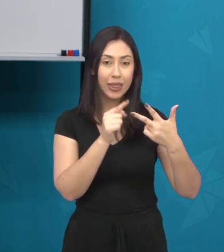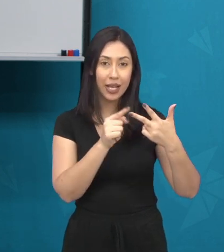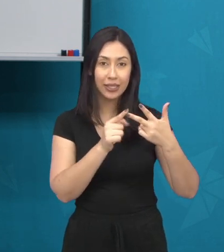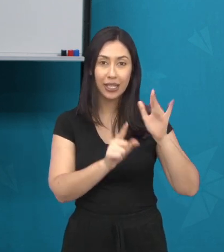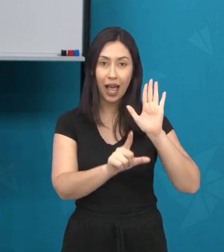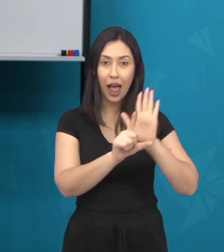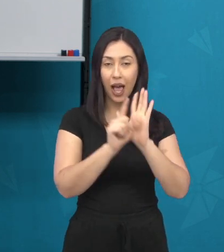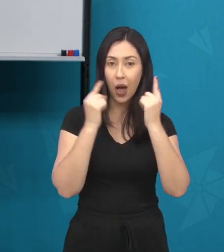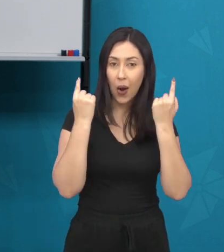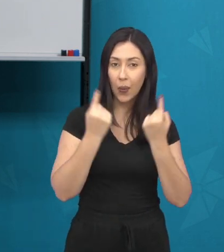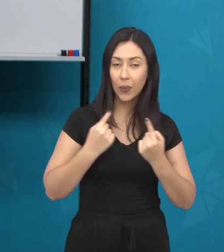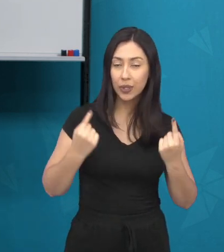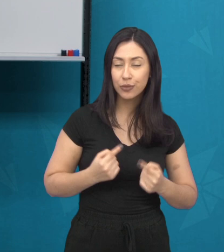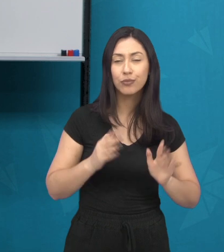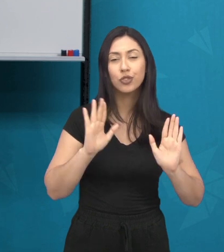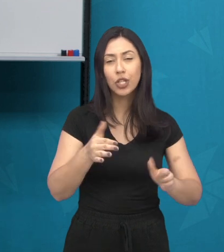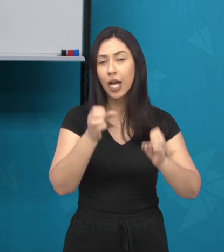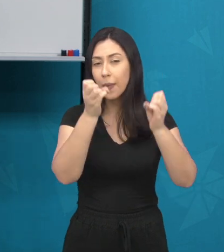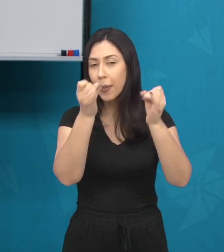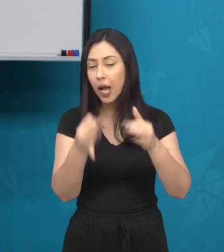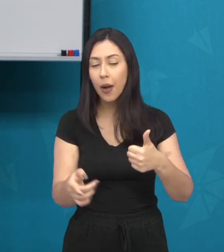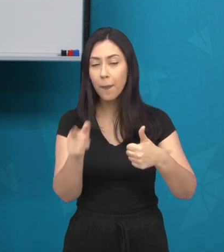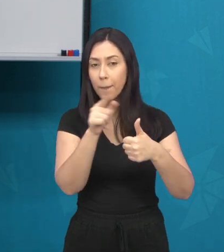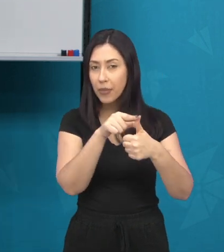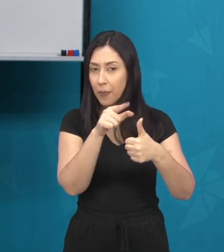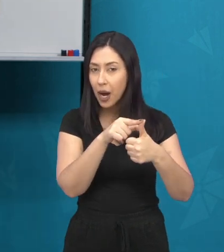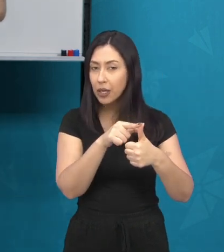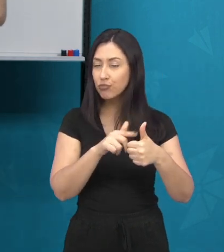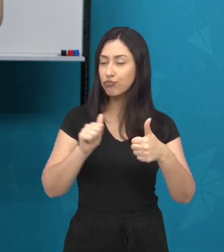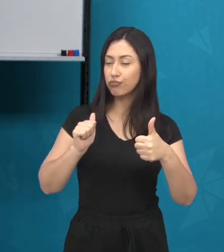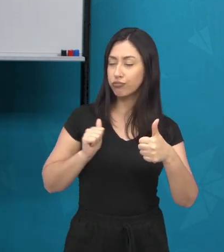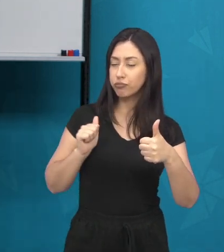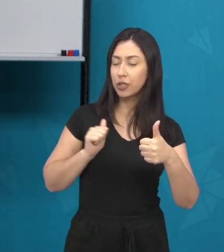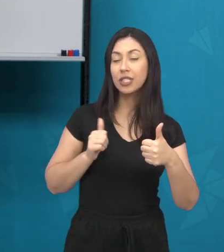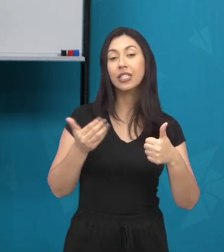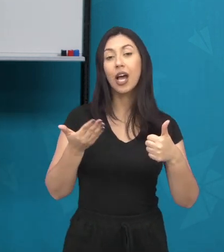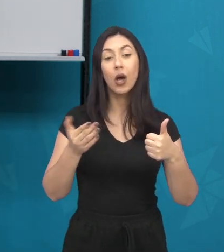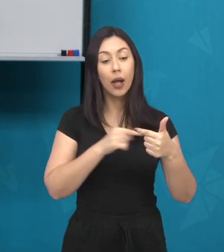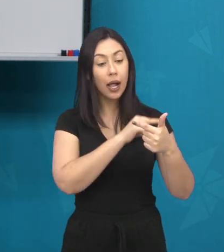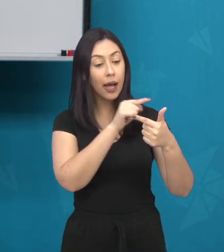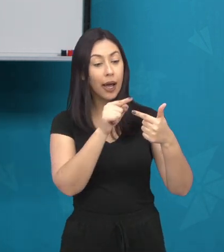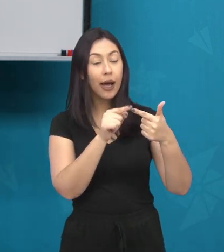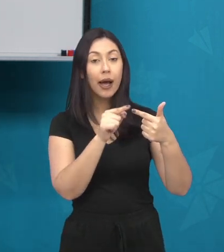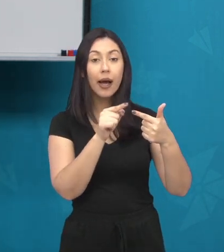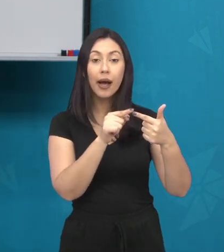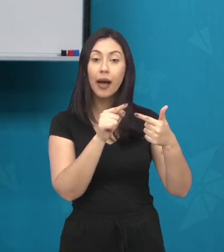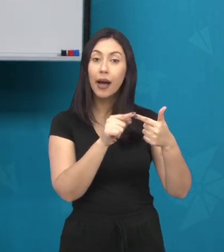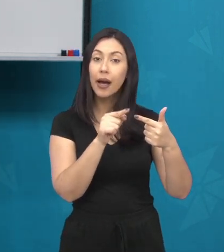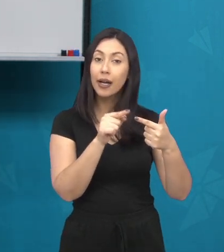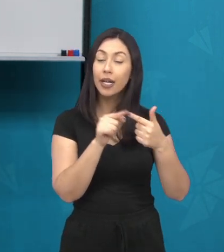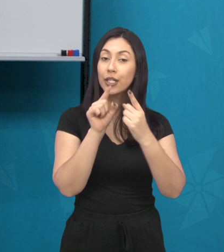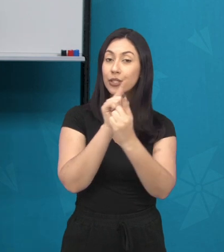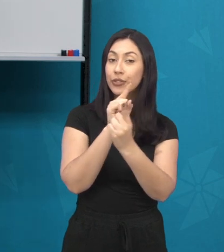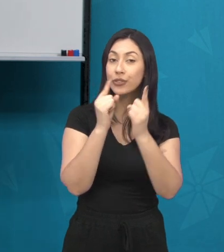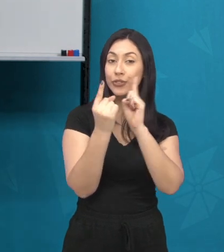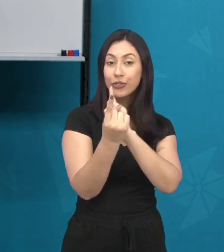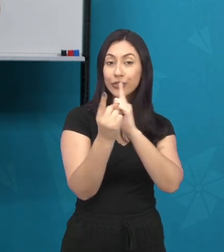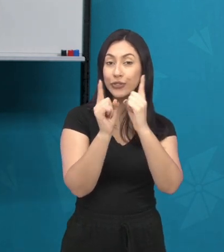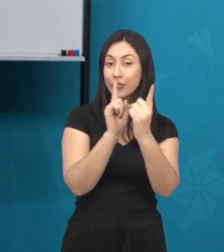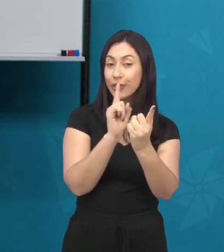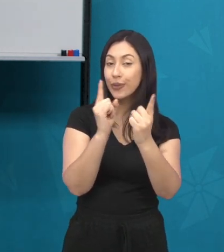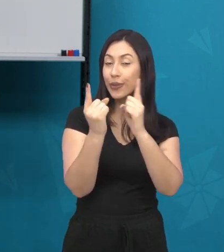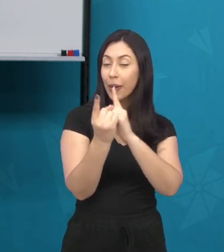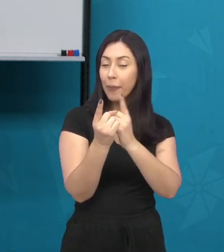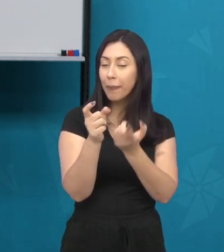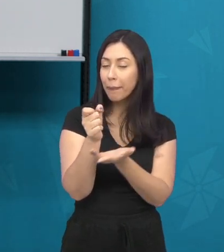E conversamos sobre a primeira lei lei da inércia e agora segunda lei princípio fundamental da dinâmica rapaziada é o